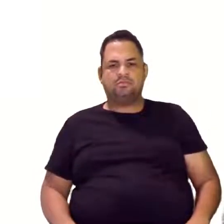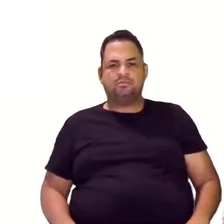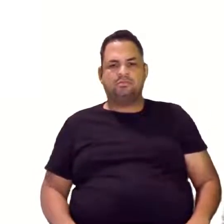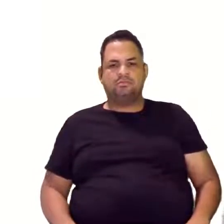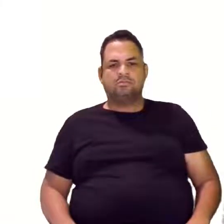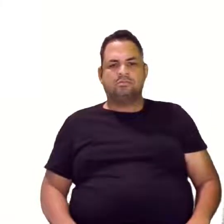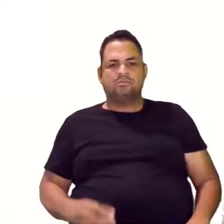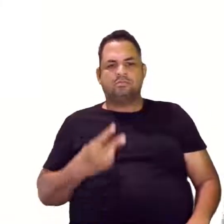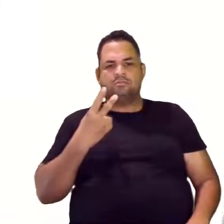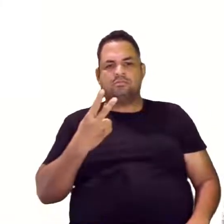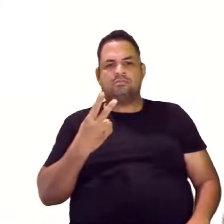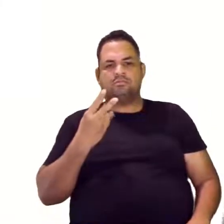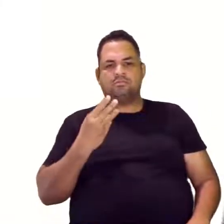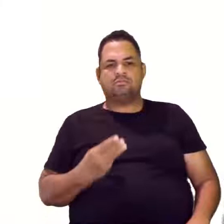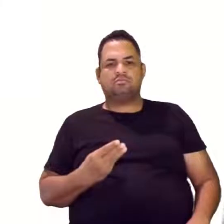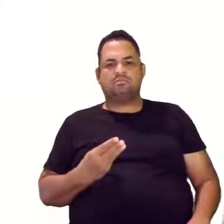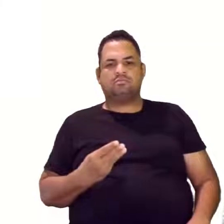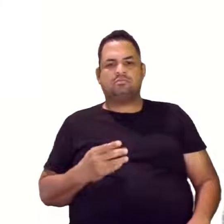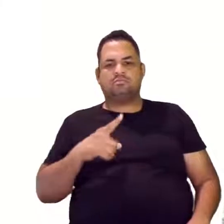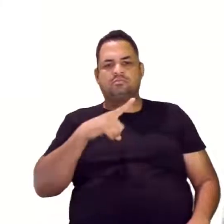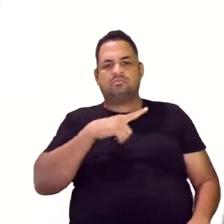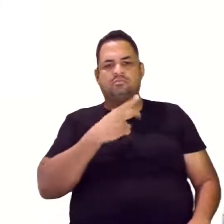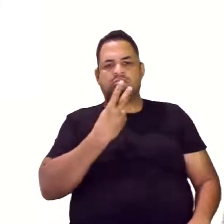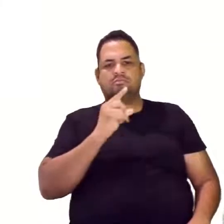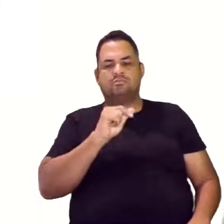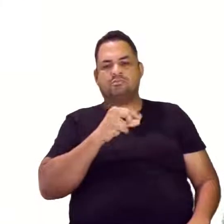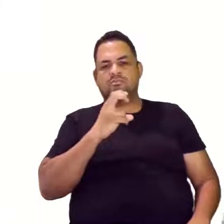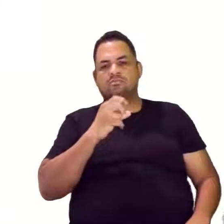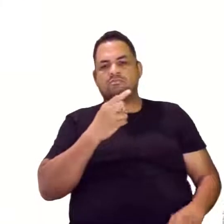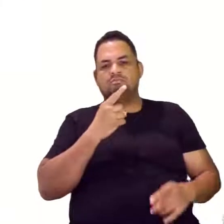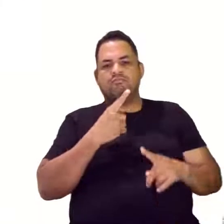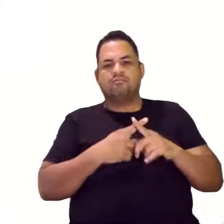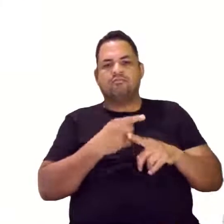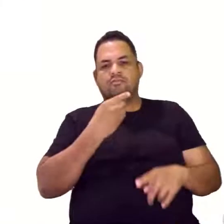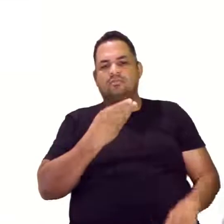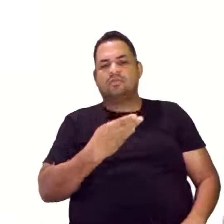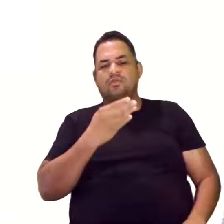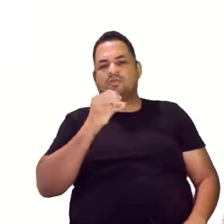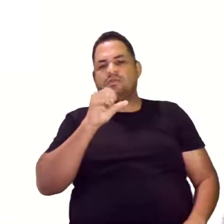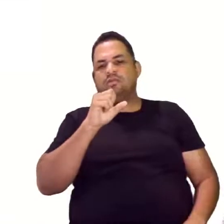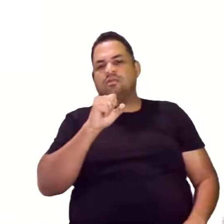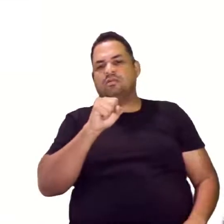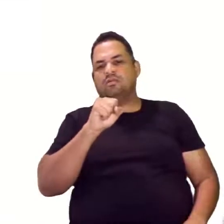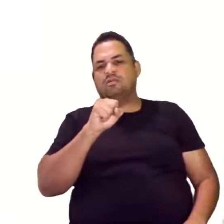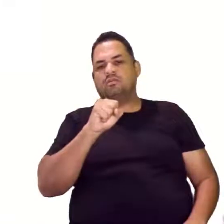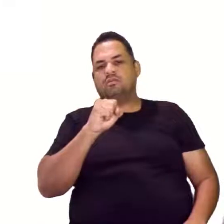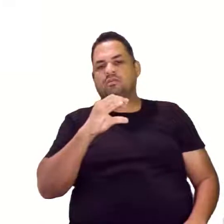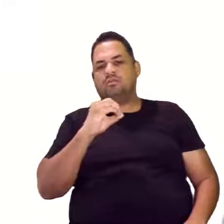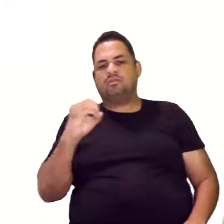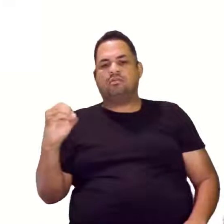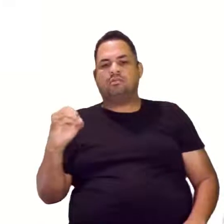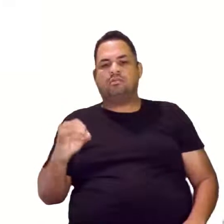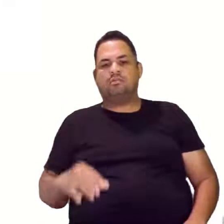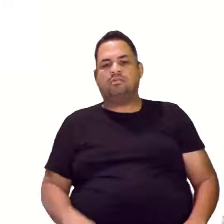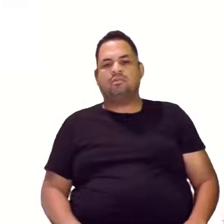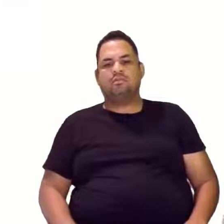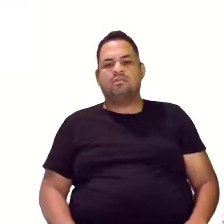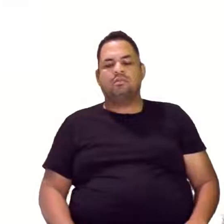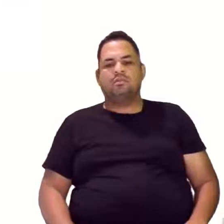2 e o 3. No 2, eu tenho 2,50 vezes 4.800. No 3, eu tenho 2,50 vezes